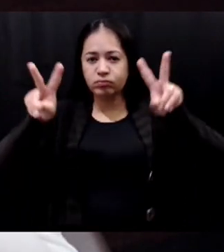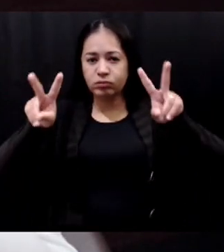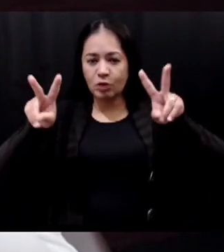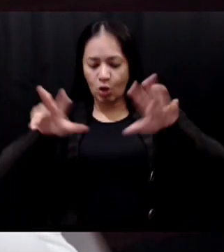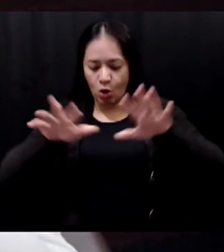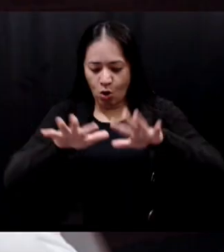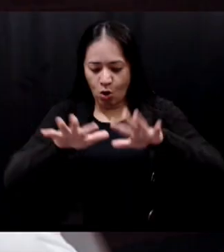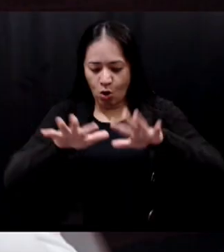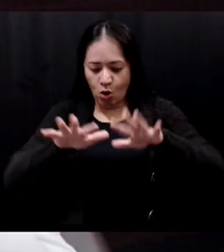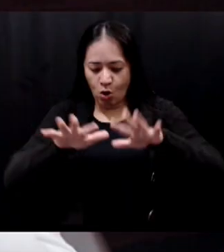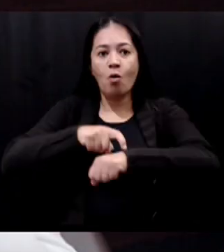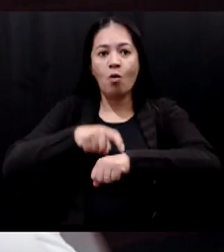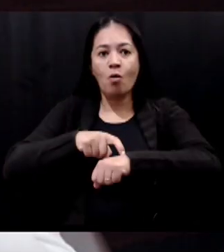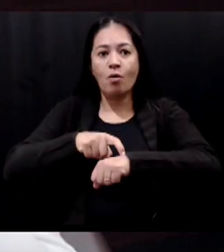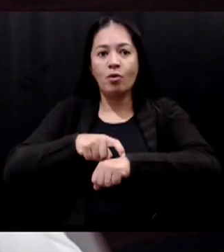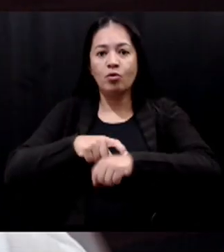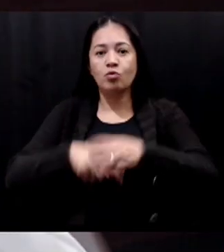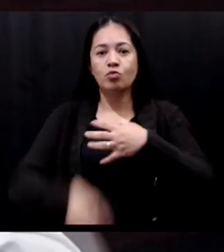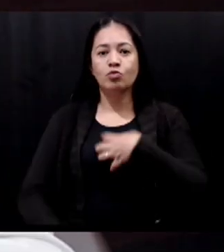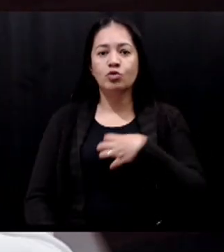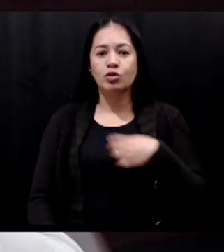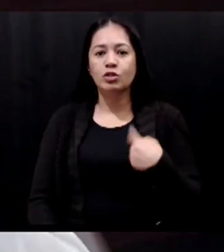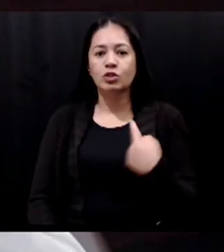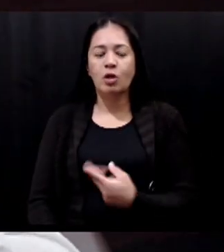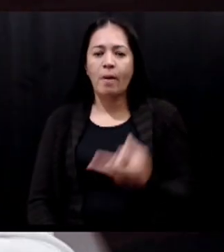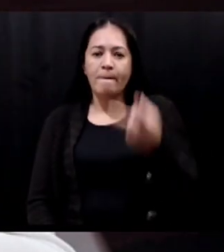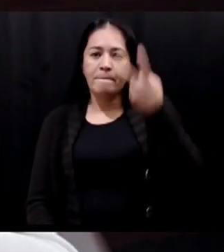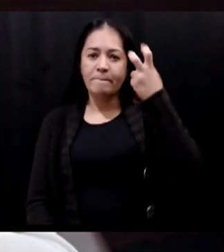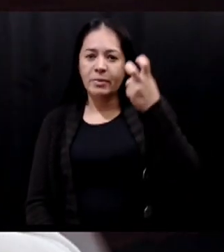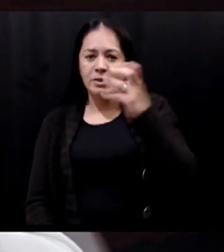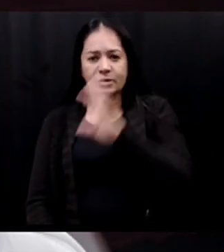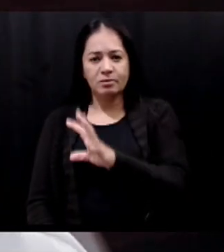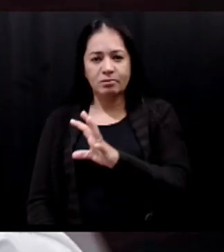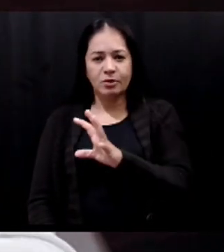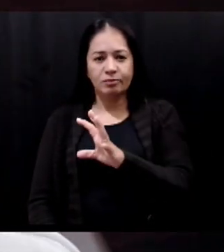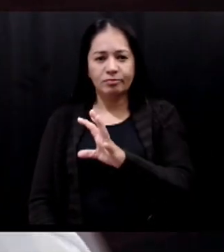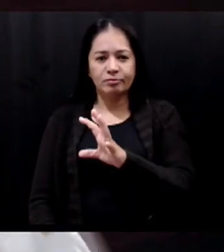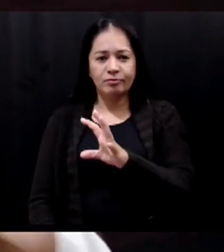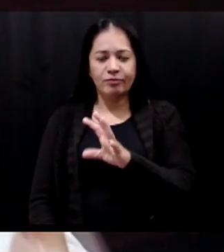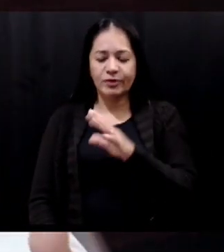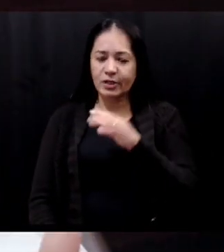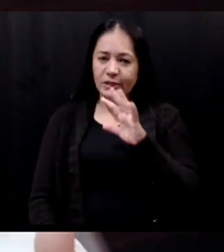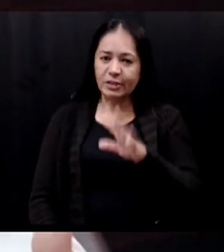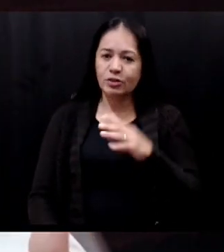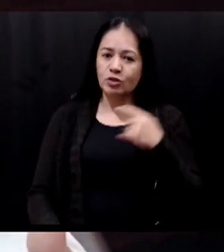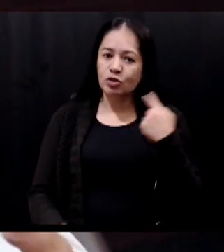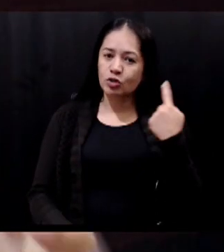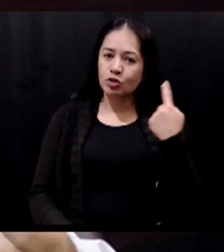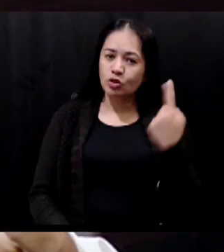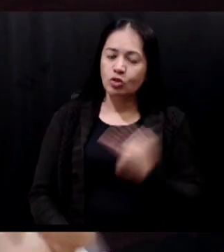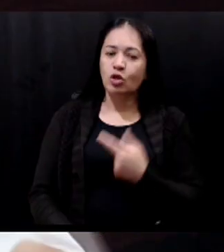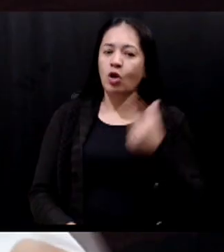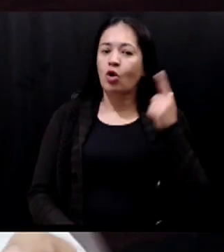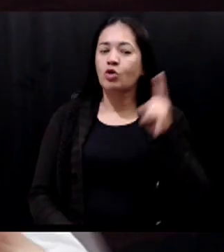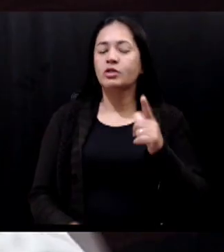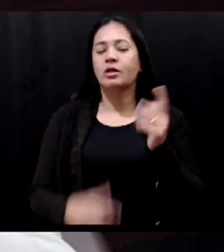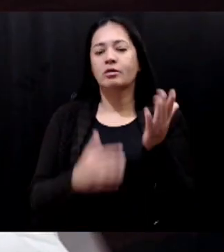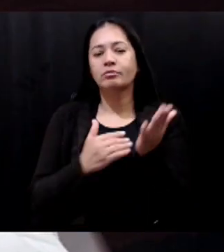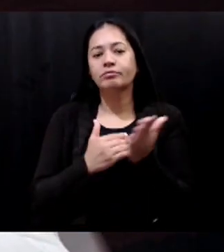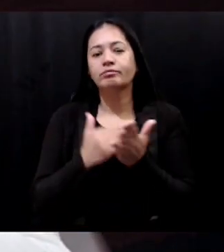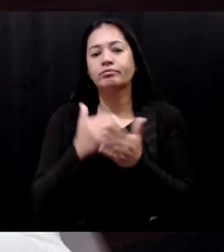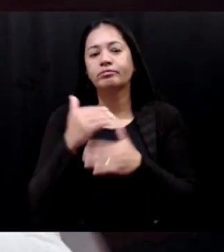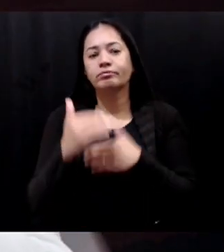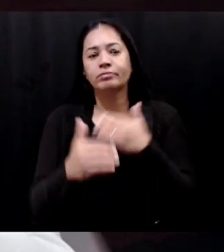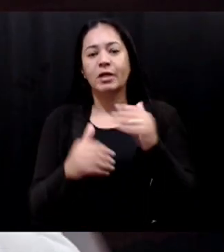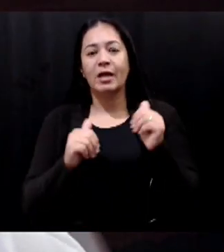gente percebeu aquele momento, e com isso a gente vai ressignificando. Então, a ansiedade precisa ser trabalhada na raiz,